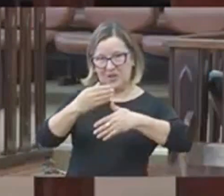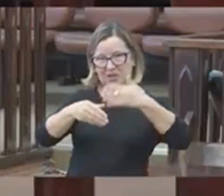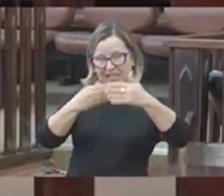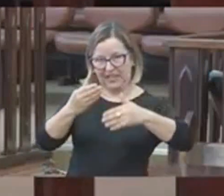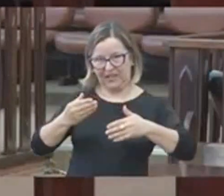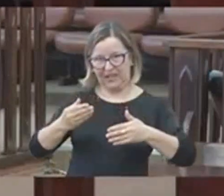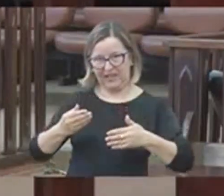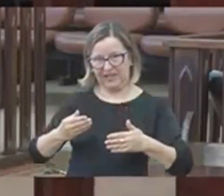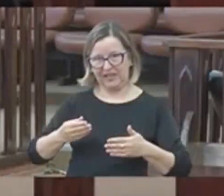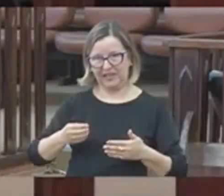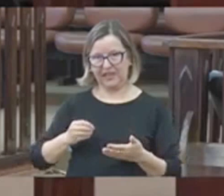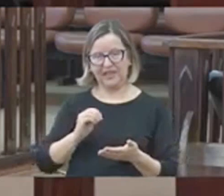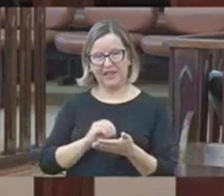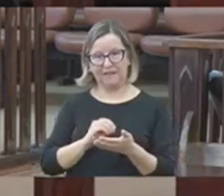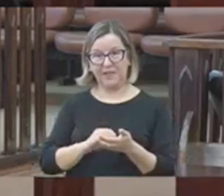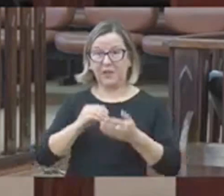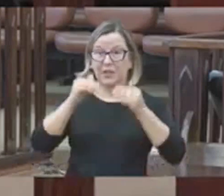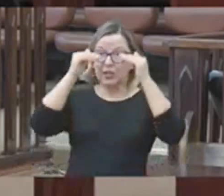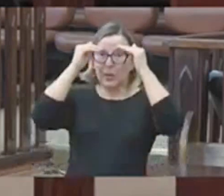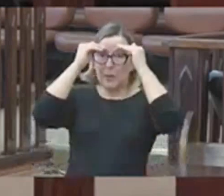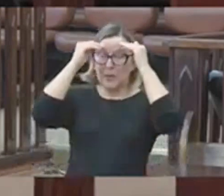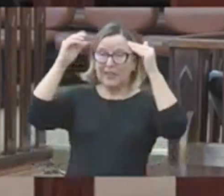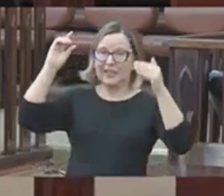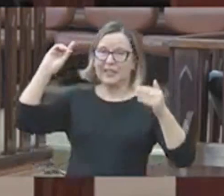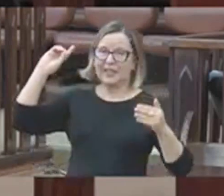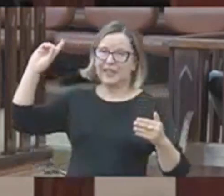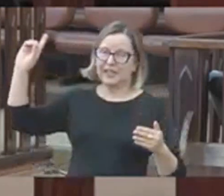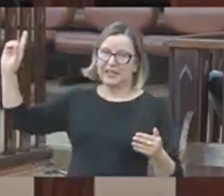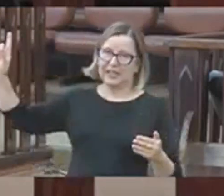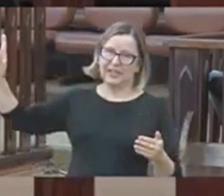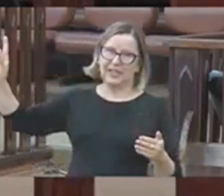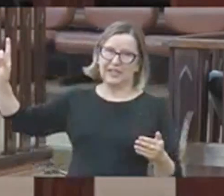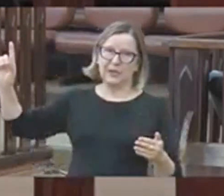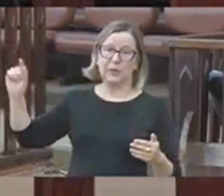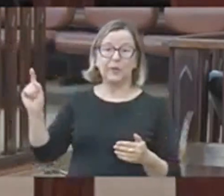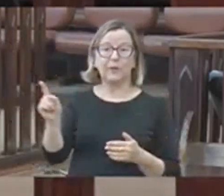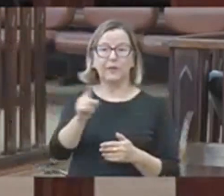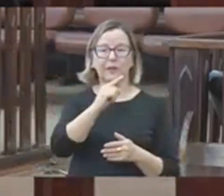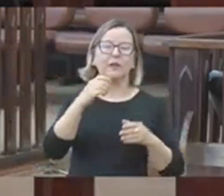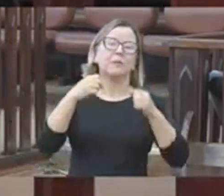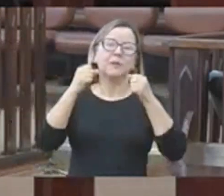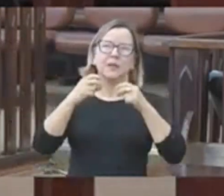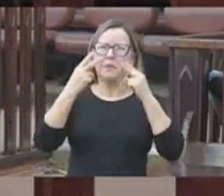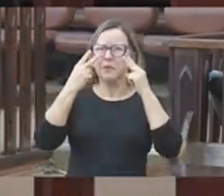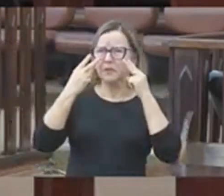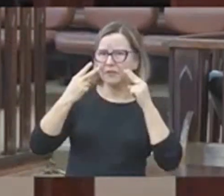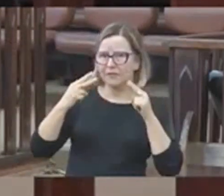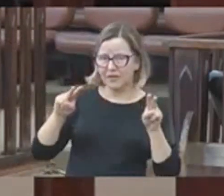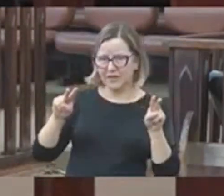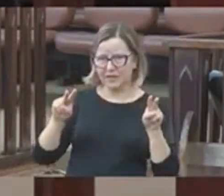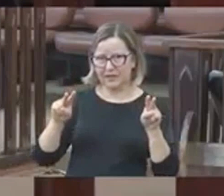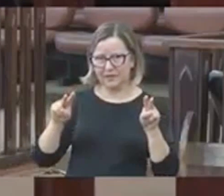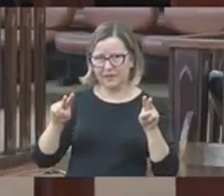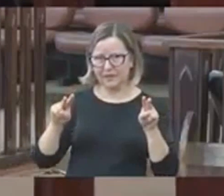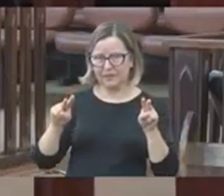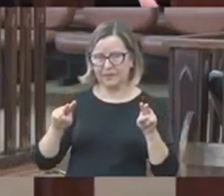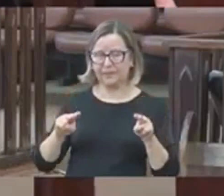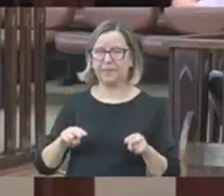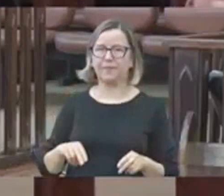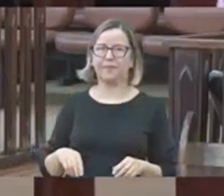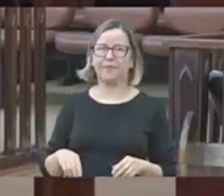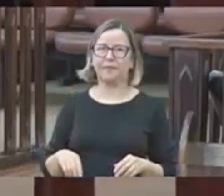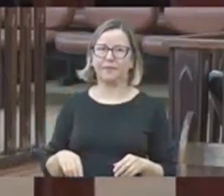contra o governo de Deus são muito claras. As relações sociais, e isso inclui